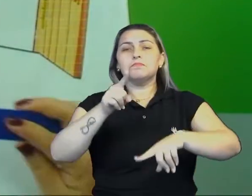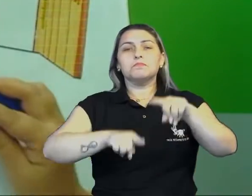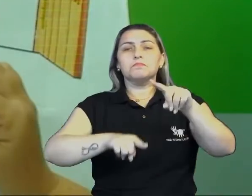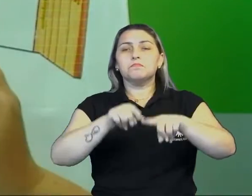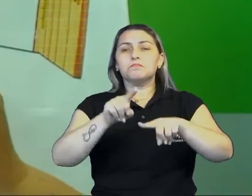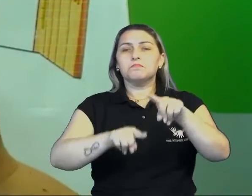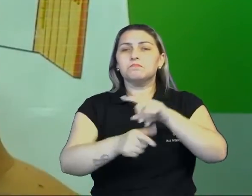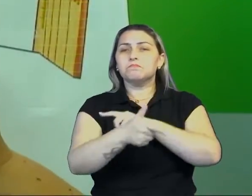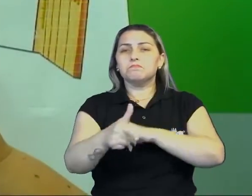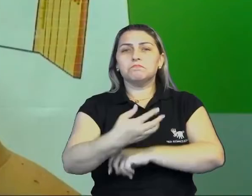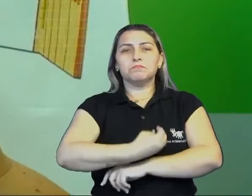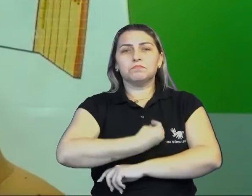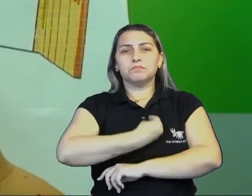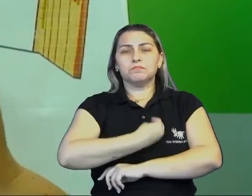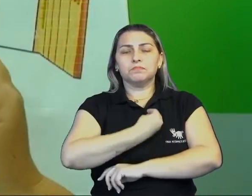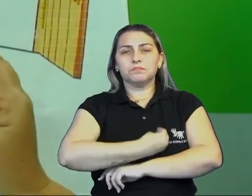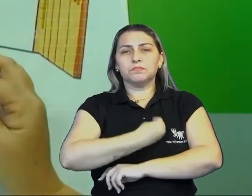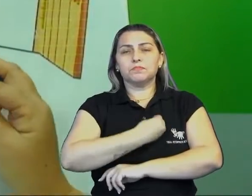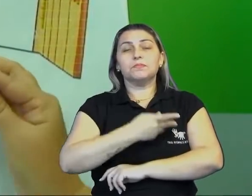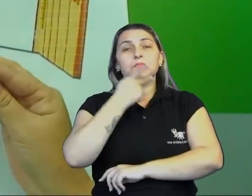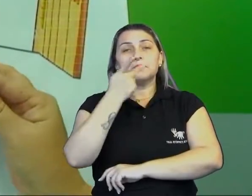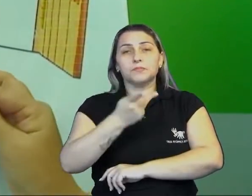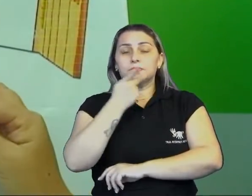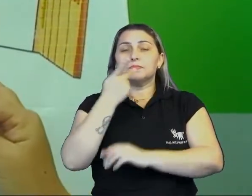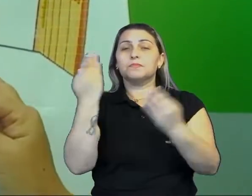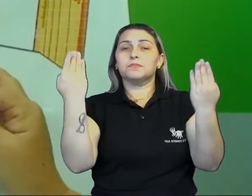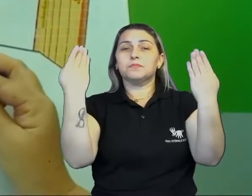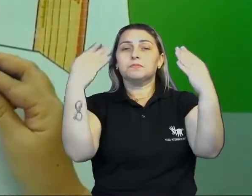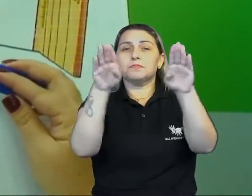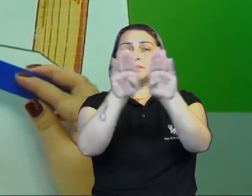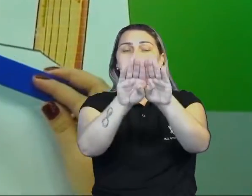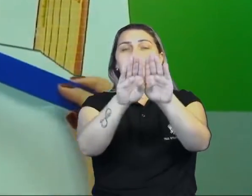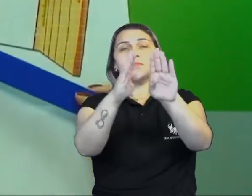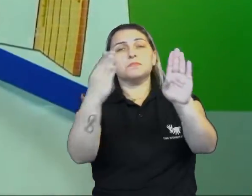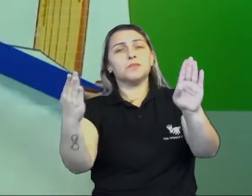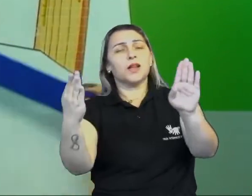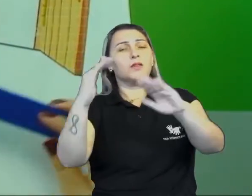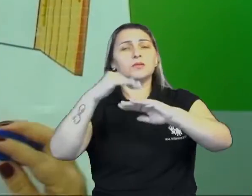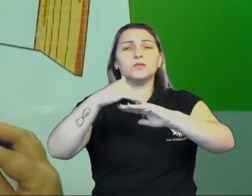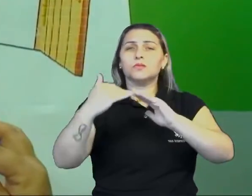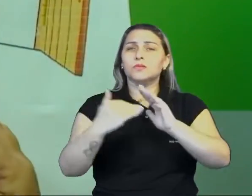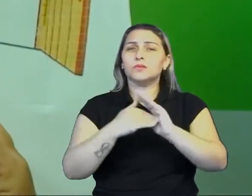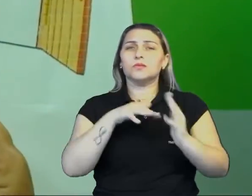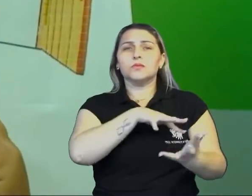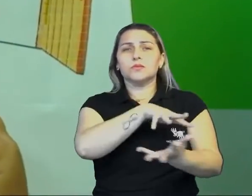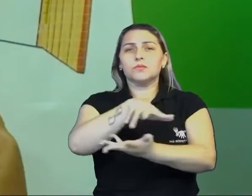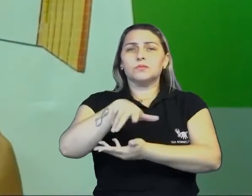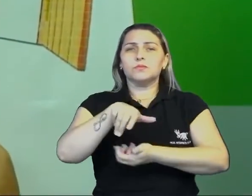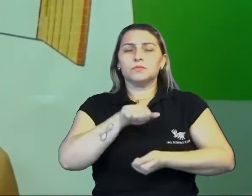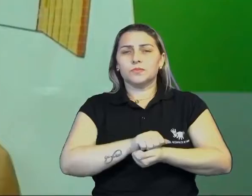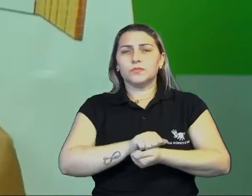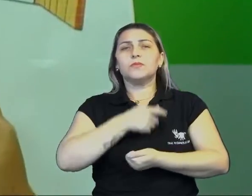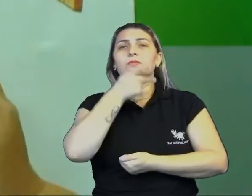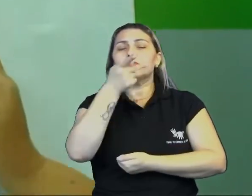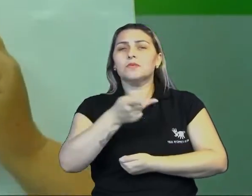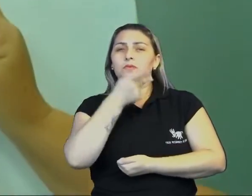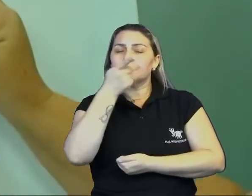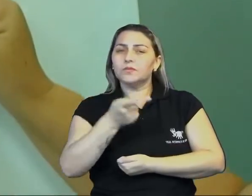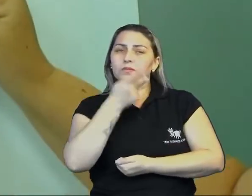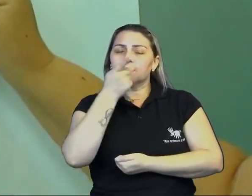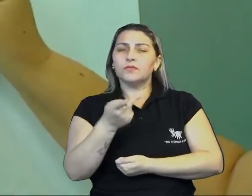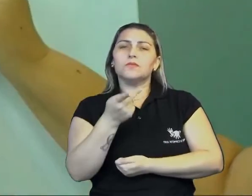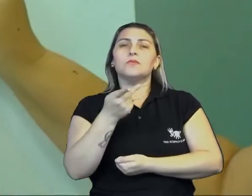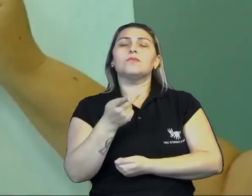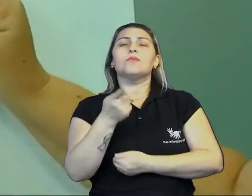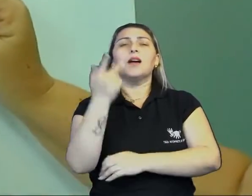matéria morta, né? E fala que ela abre e fecha, e abre tudo no mundo, né? Fala sobre ela,